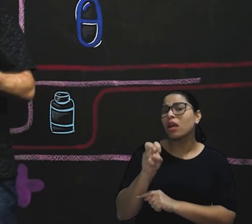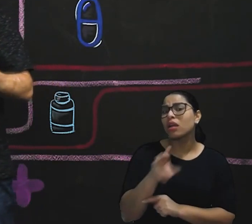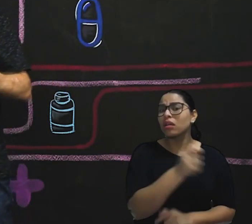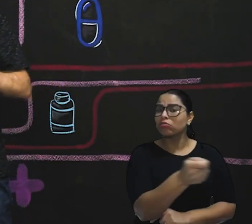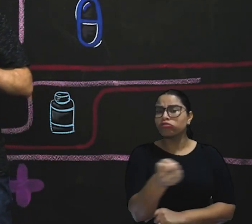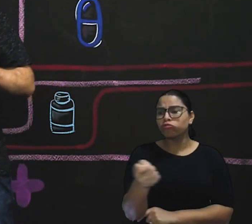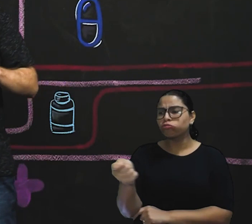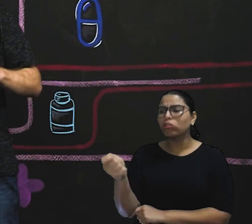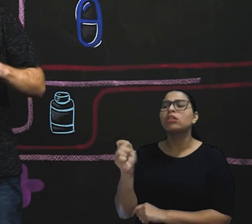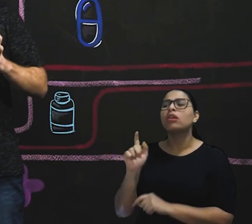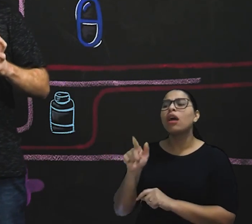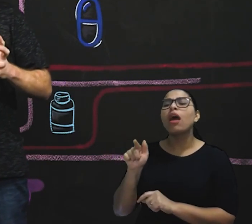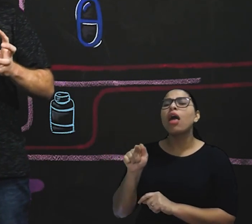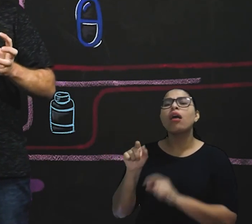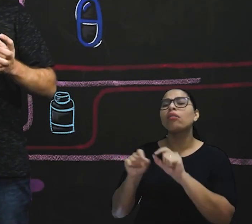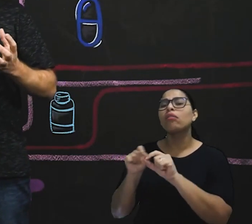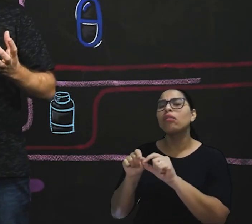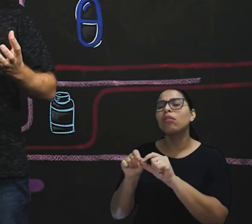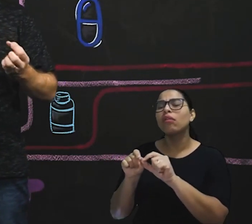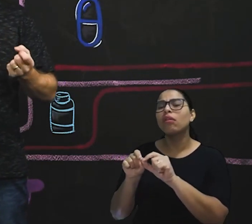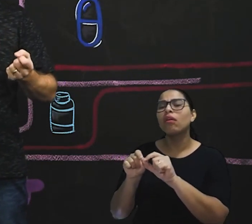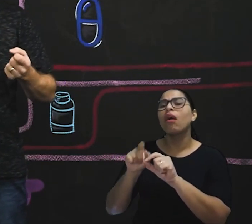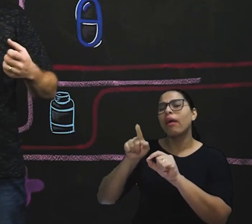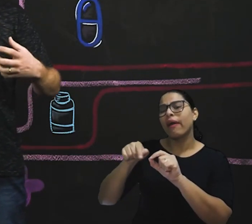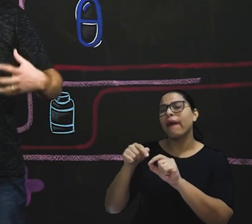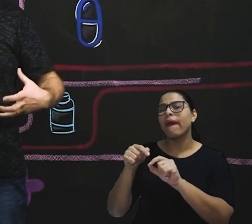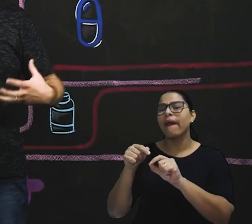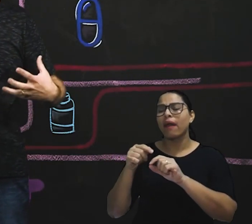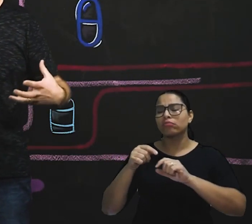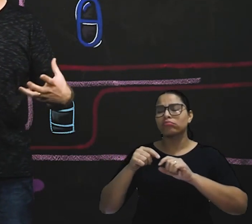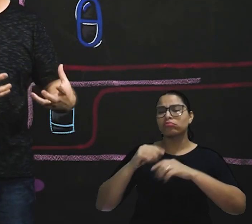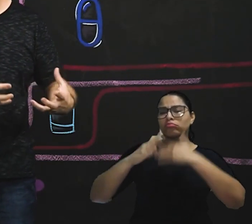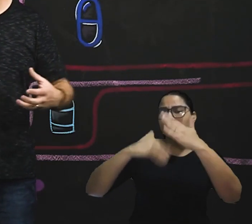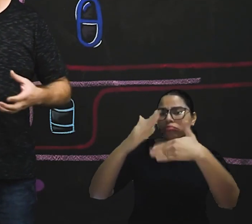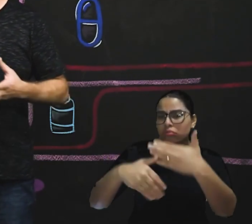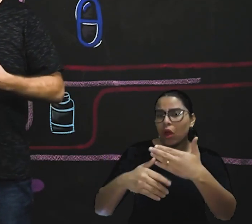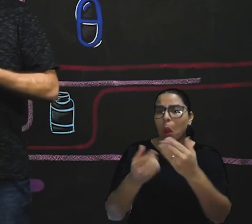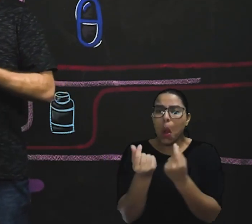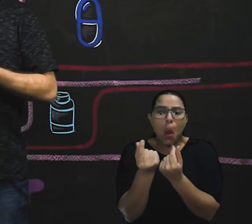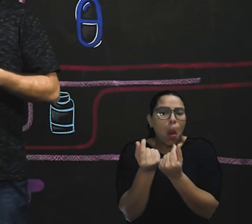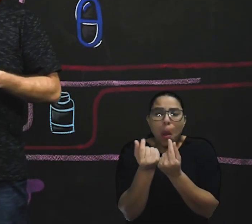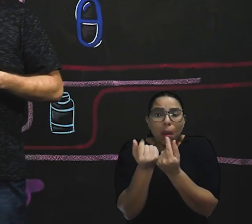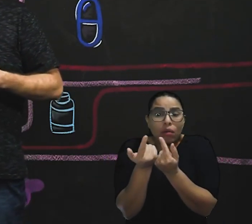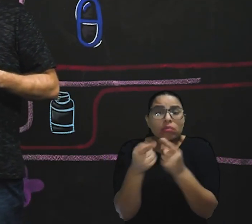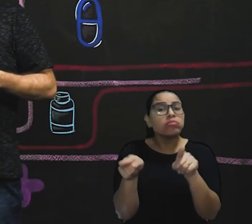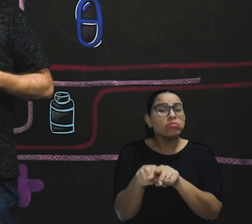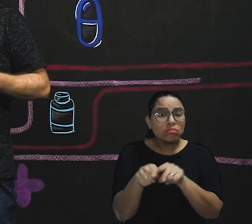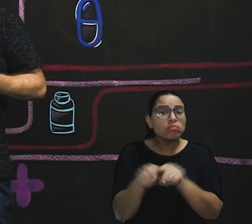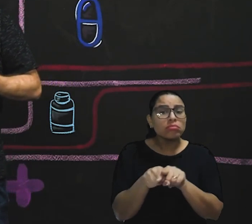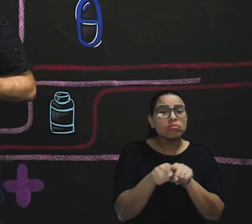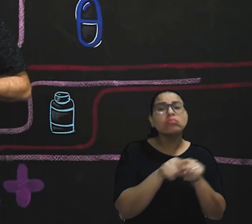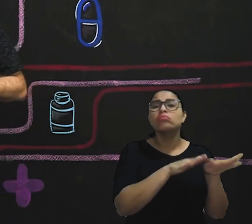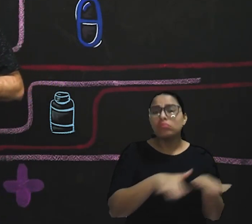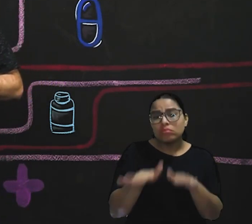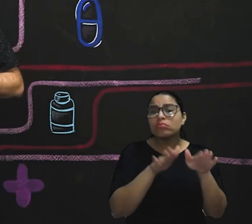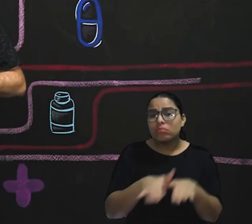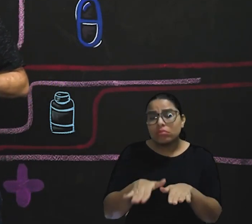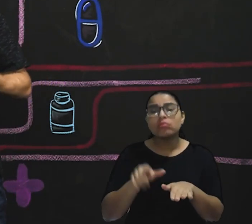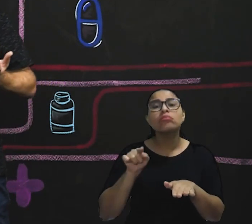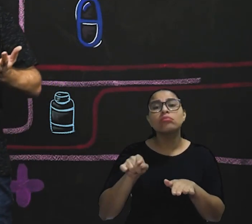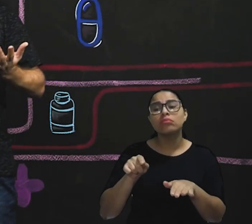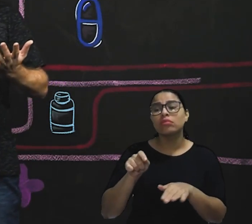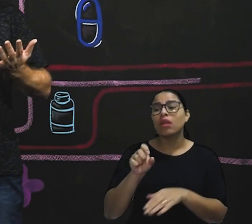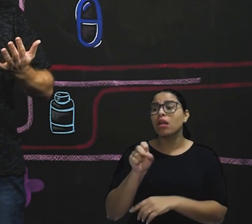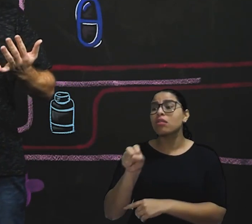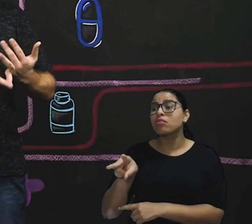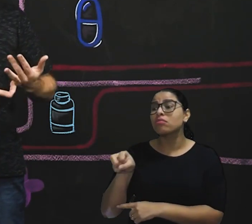produtividade agropecuária de maneira que possa desenvolver mais lucratividade e mais produtividade para a agropecuária. De